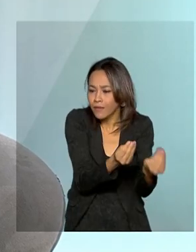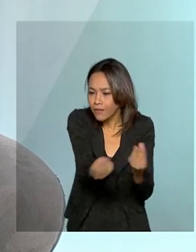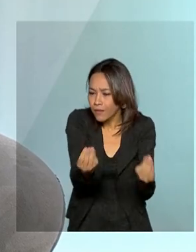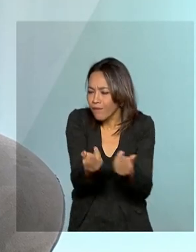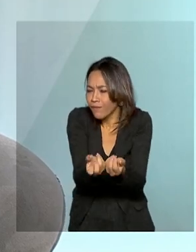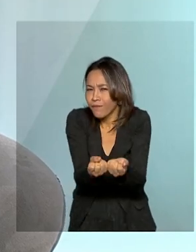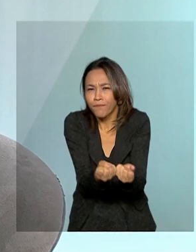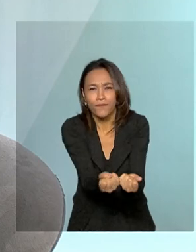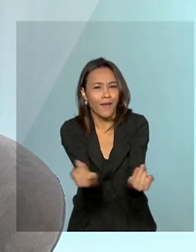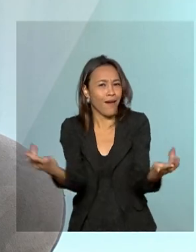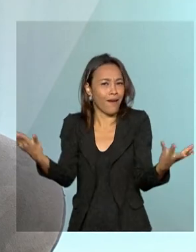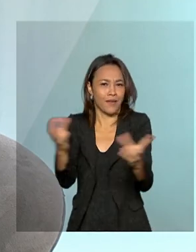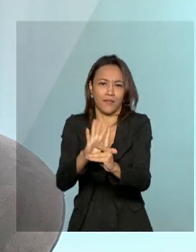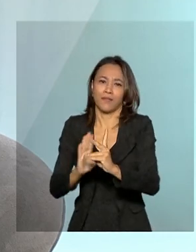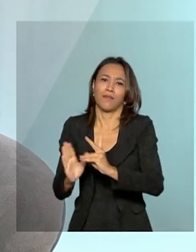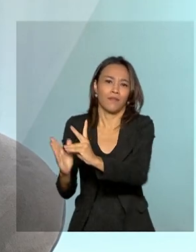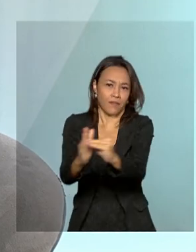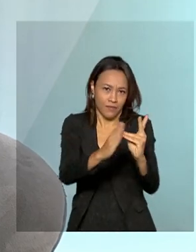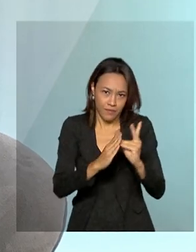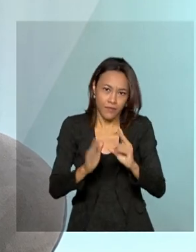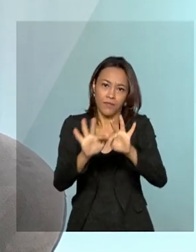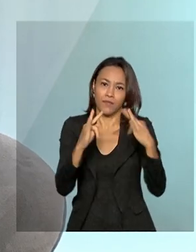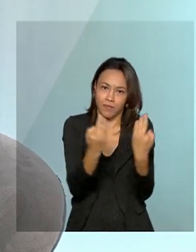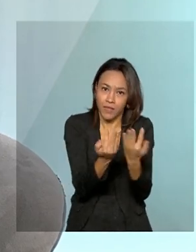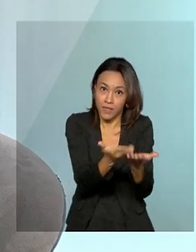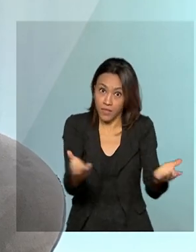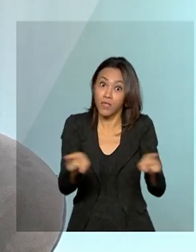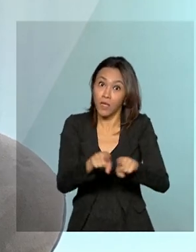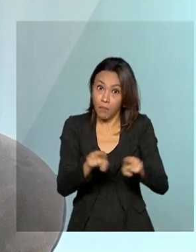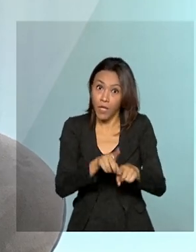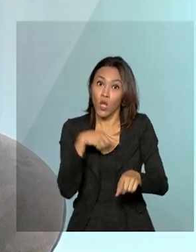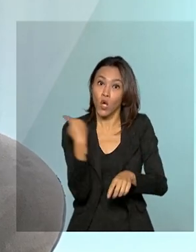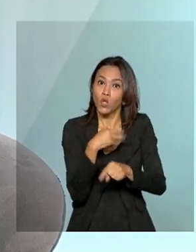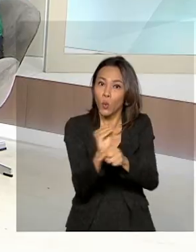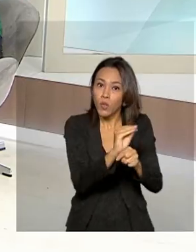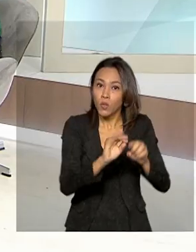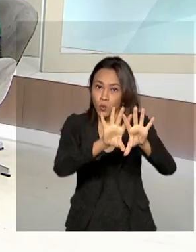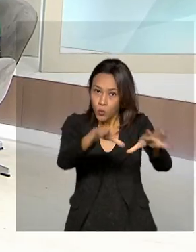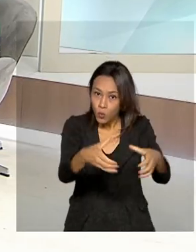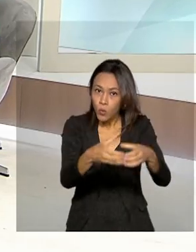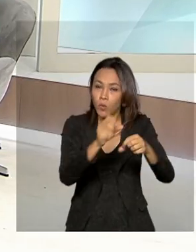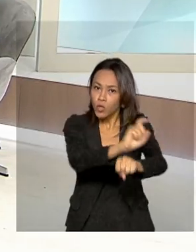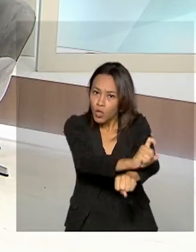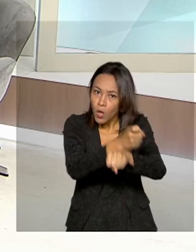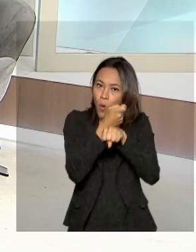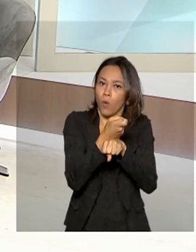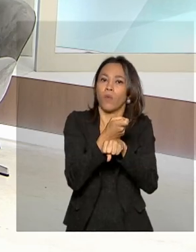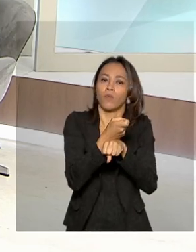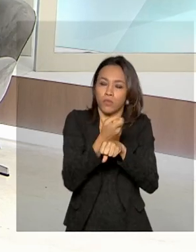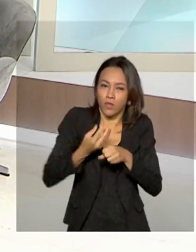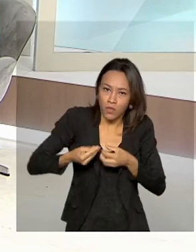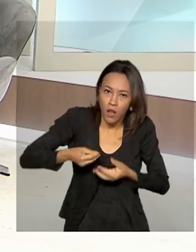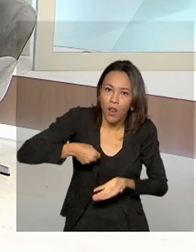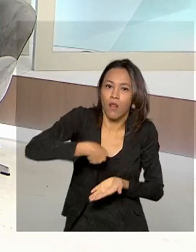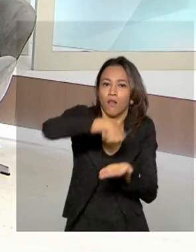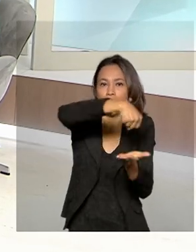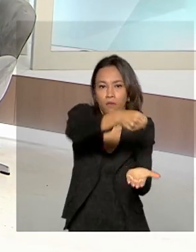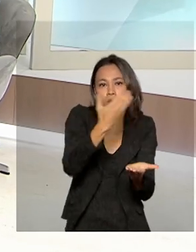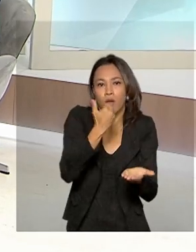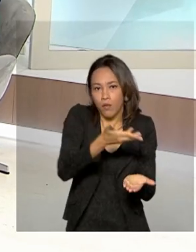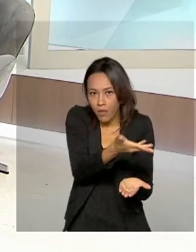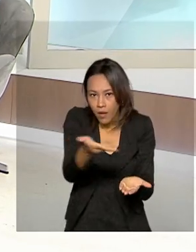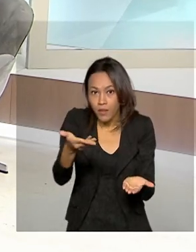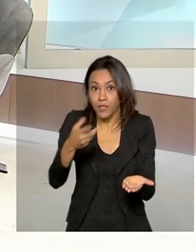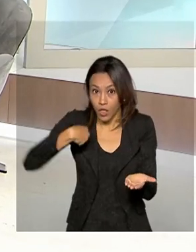inúmeras famílias indígenas, mas nós também cuidamos dos quilombos. Então, nós levamos comida também para os quilombos. Isso é o que